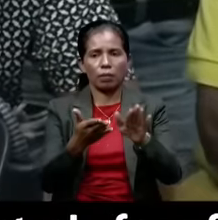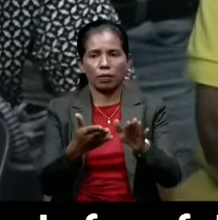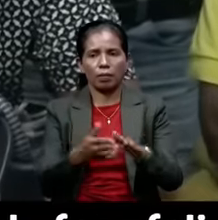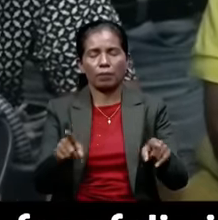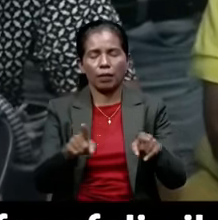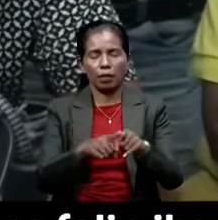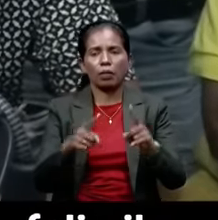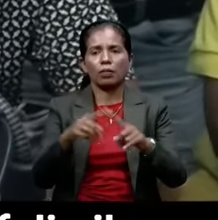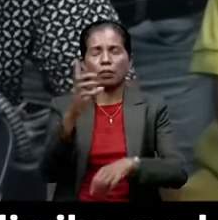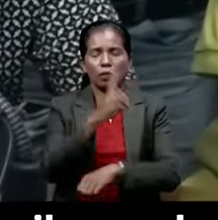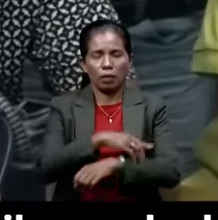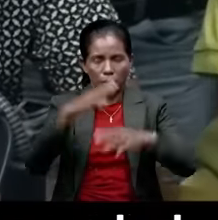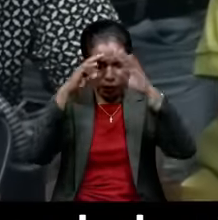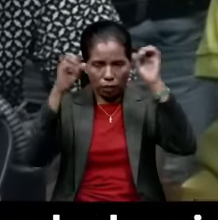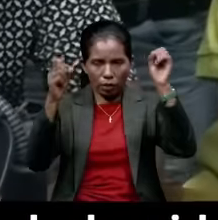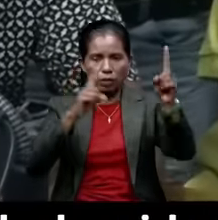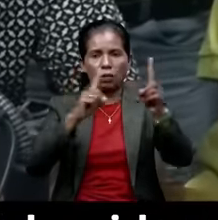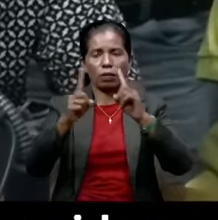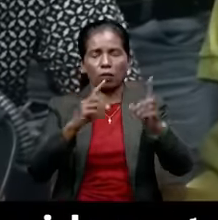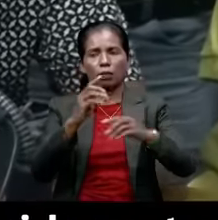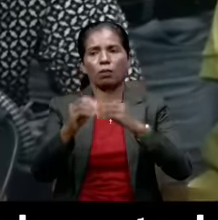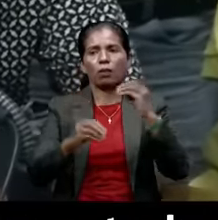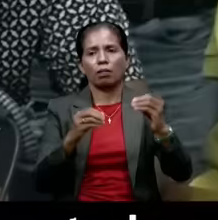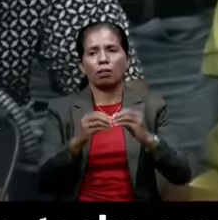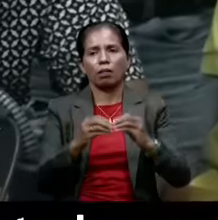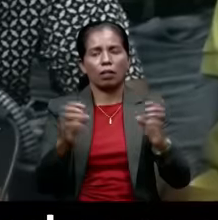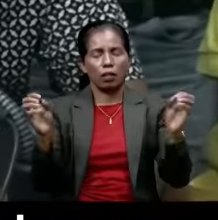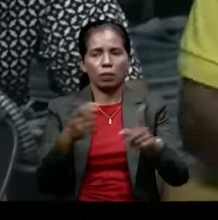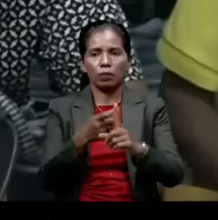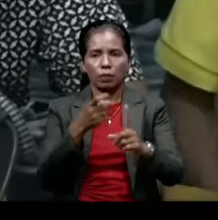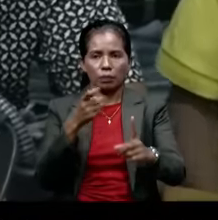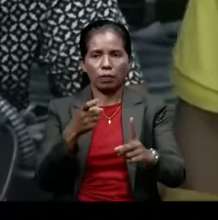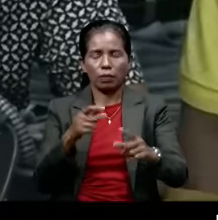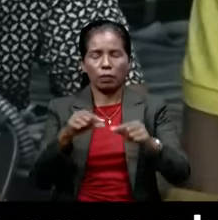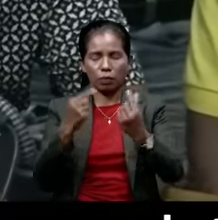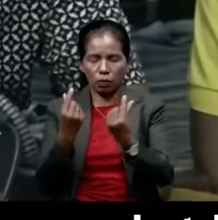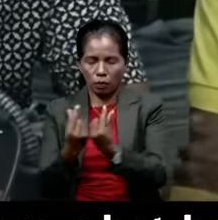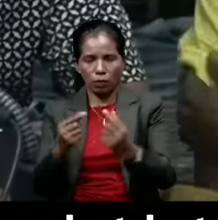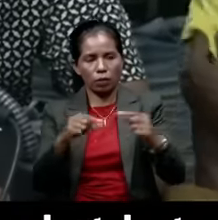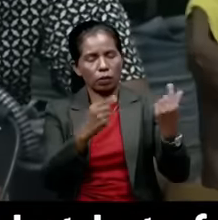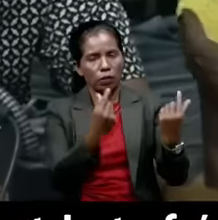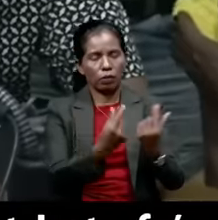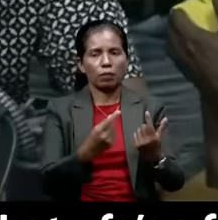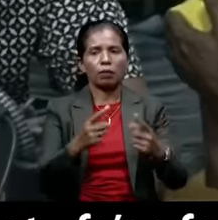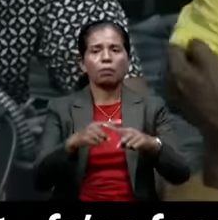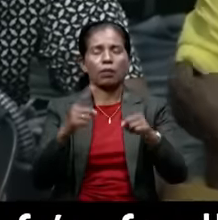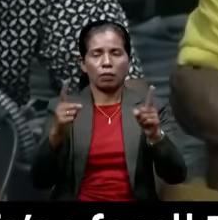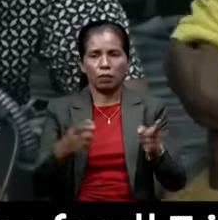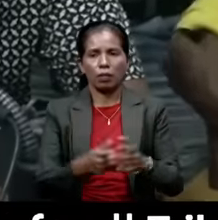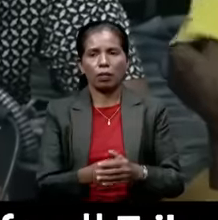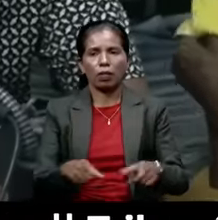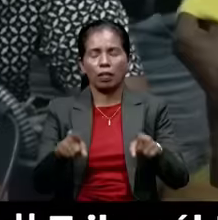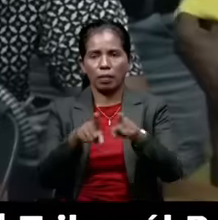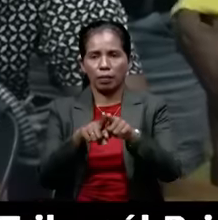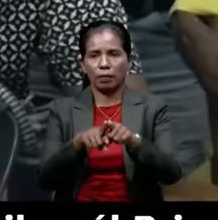sa ohin, presiden sira kolia ona, kata, la wasusi, grupu ira ne, grupu ira neba, maybe ni has botre